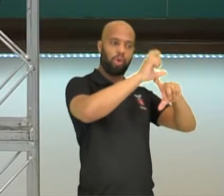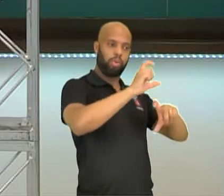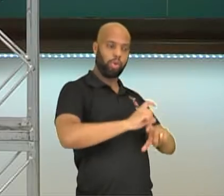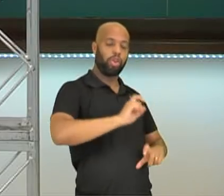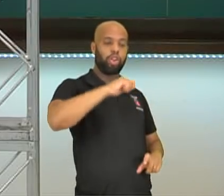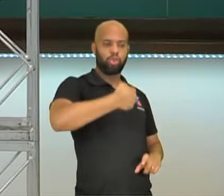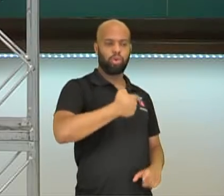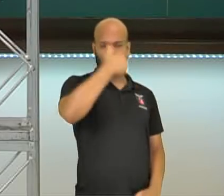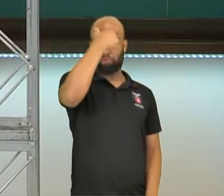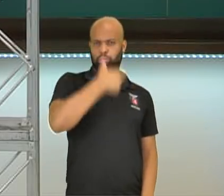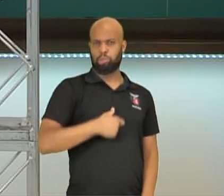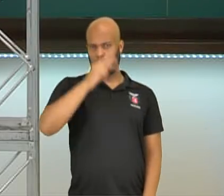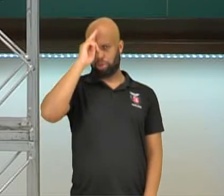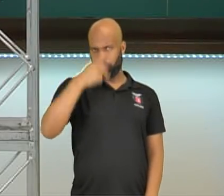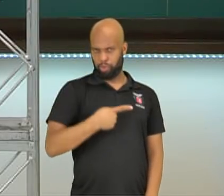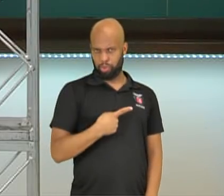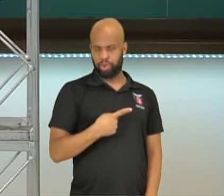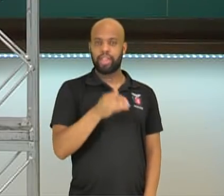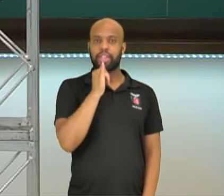si mesma. Então, por exemplo,